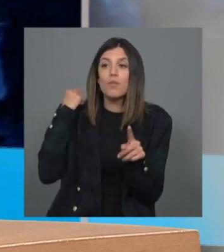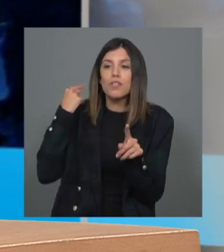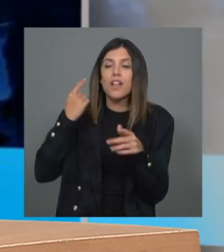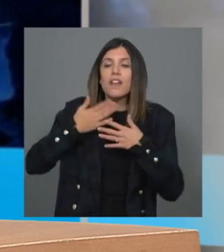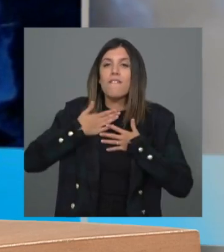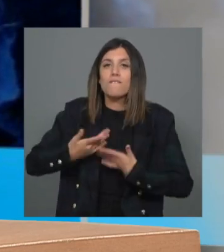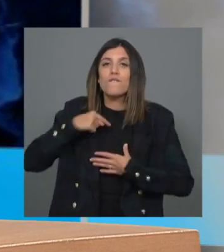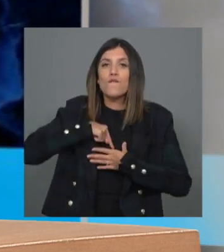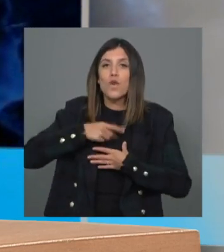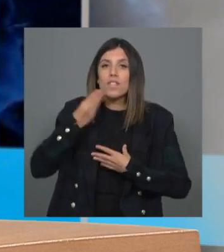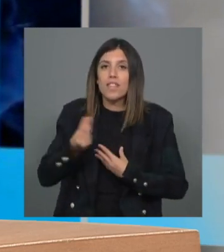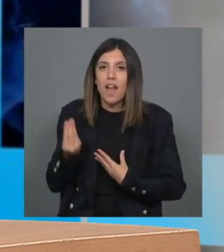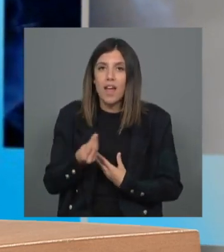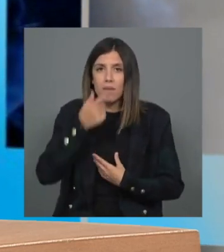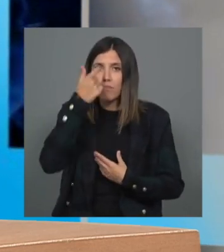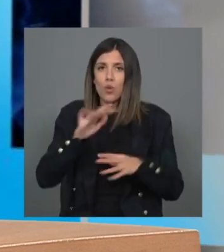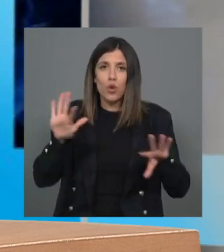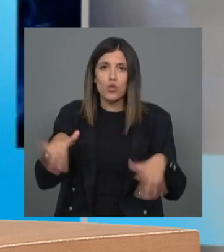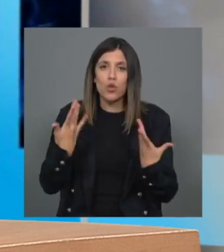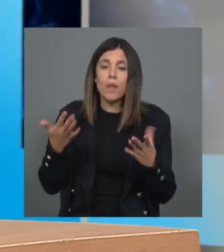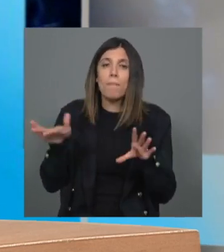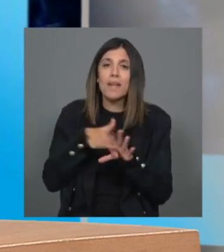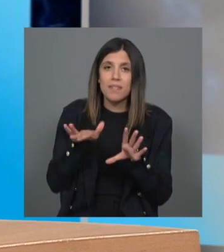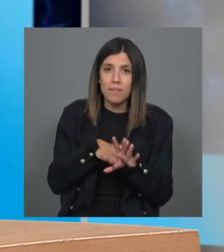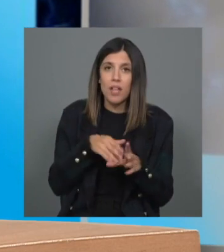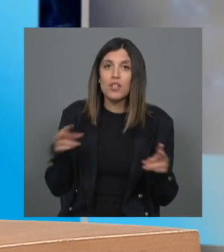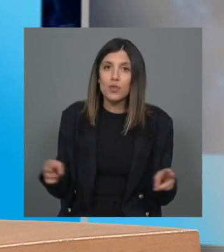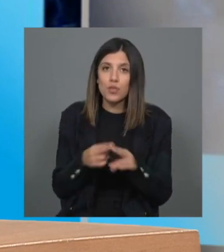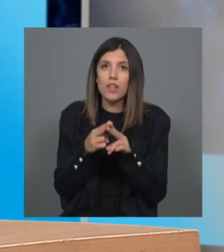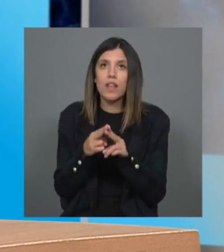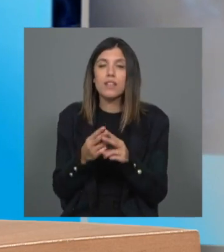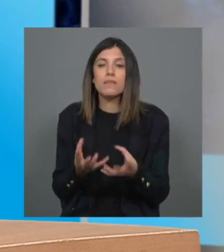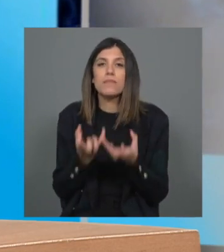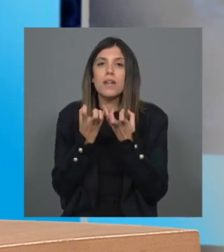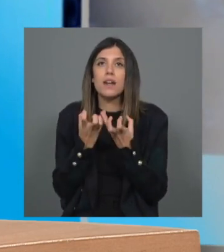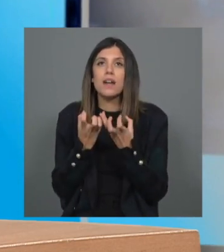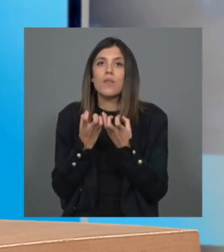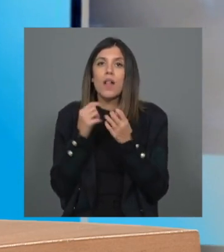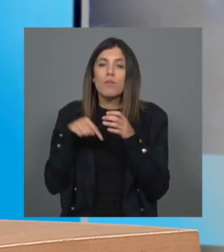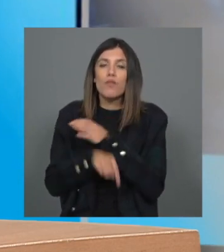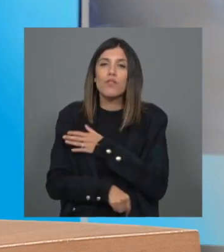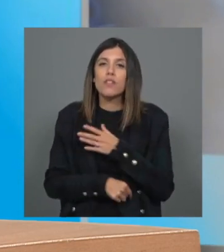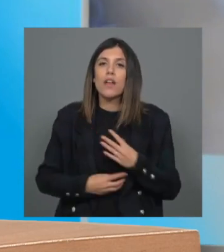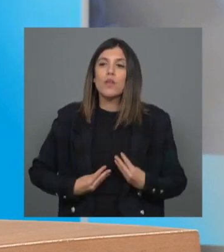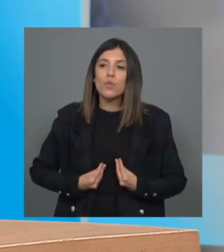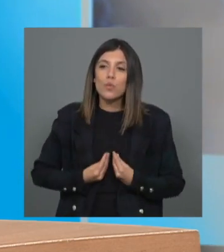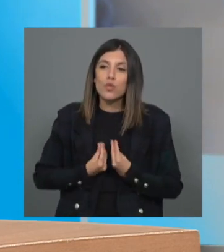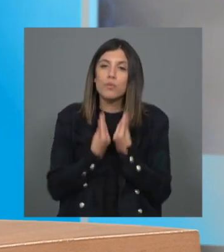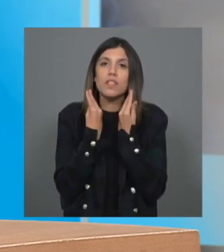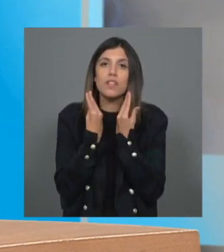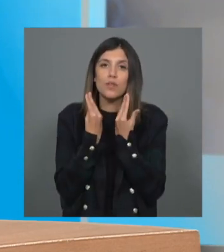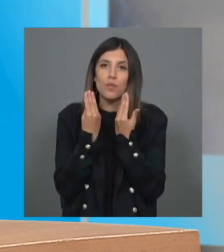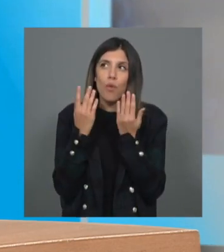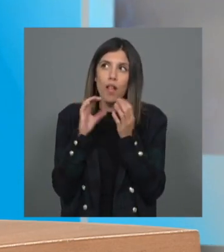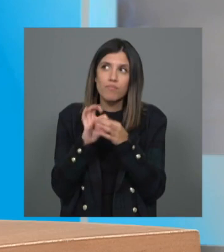dos jovens e de todas as pessoas que participarem na jornada, poderem aprofundar um sentido espiritual que fique para depois da jornada. Esse